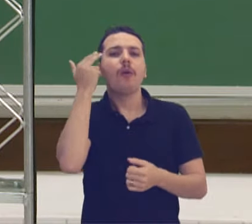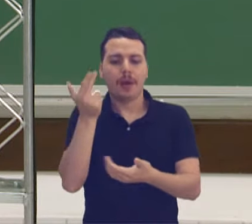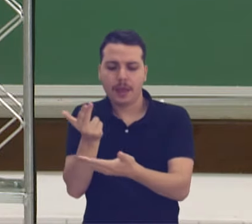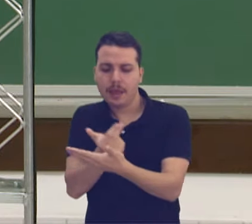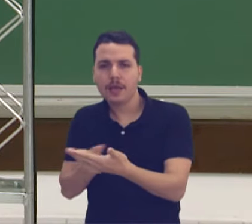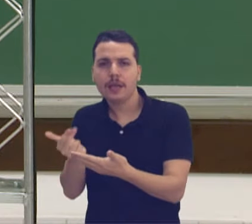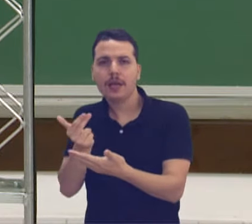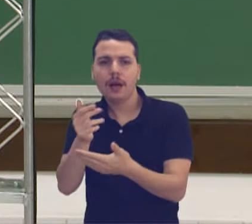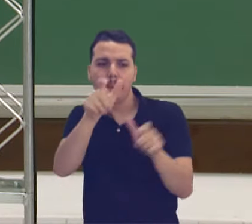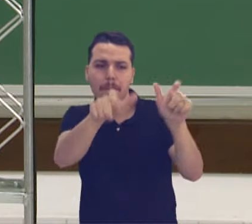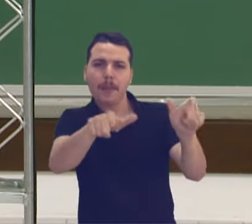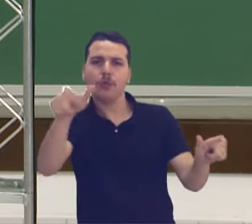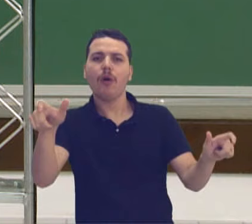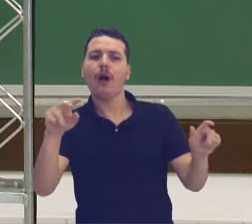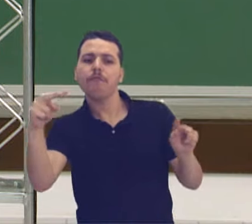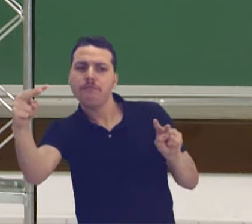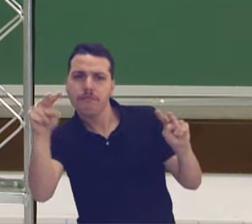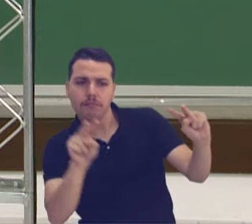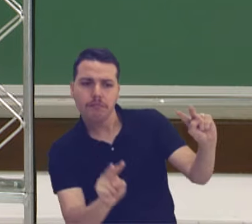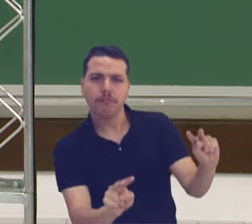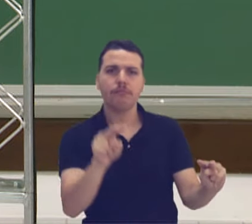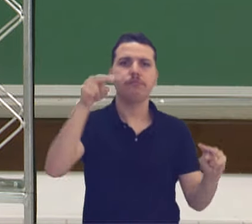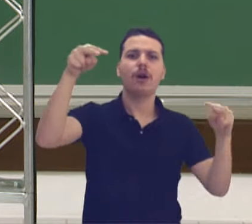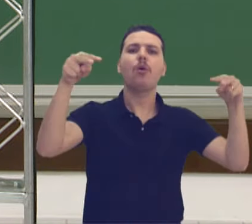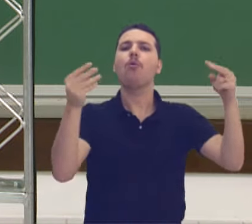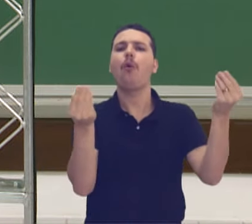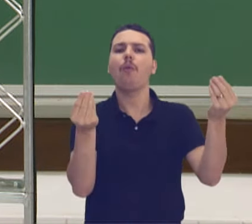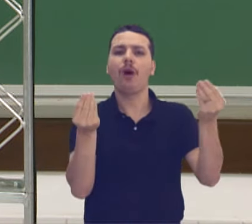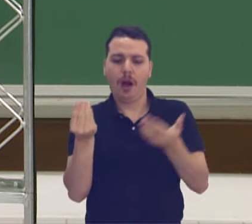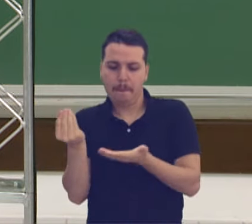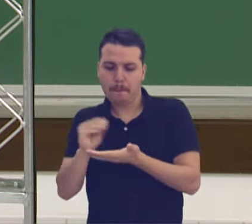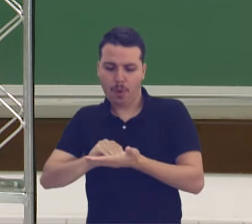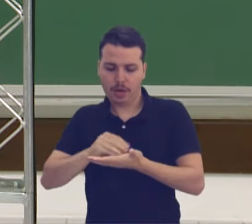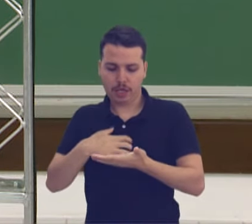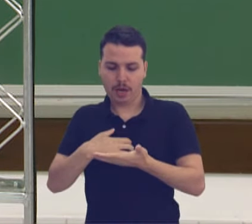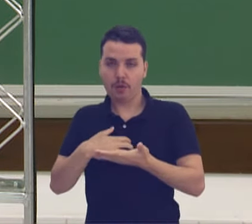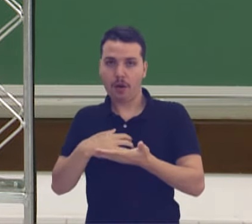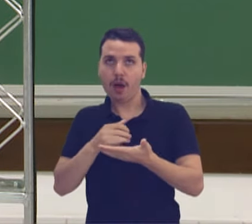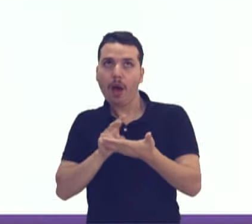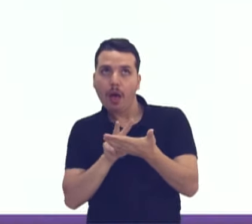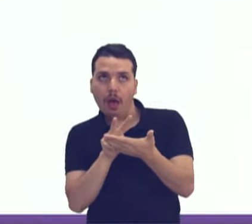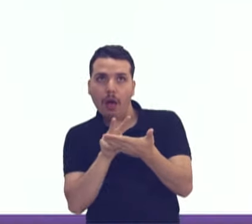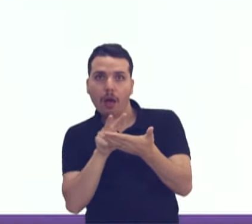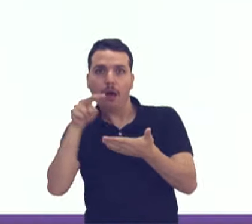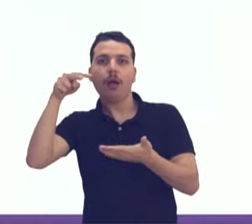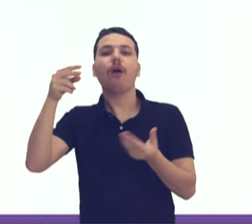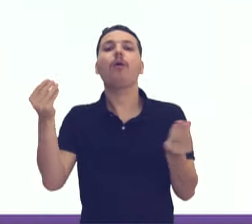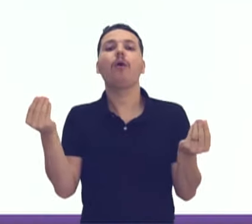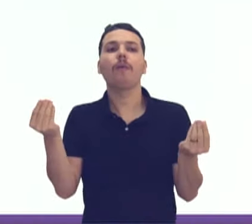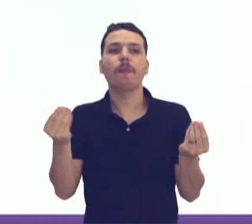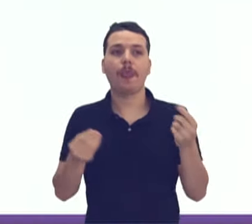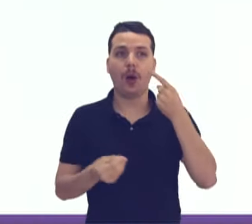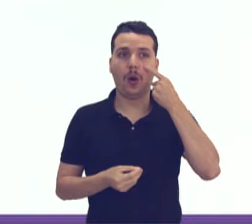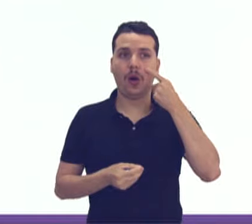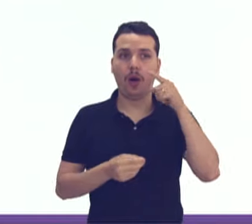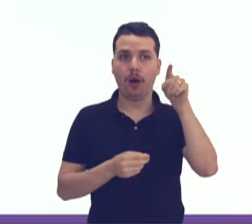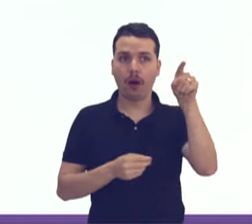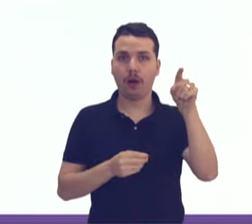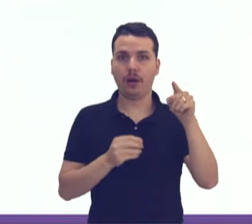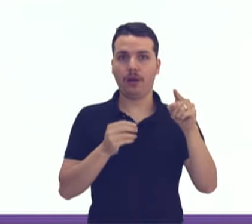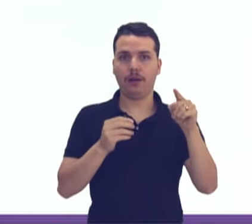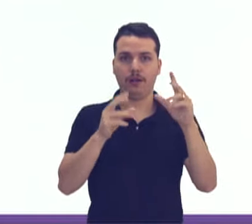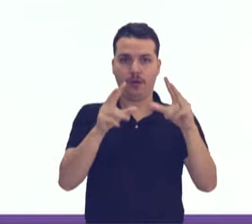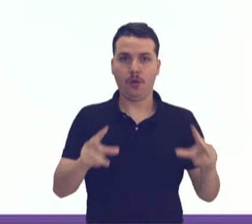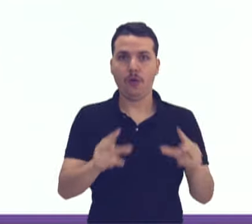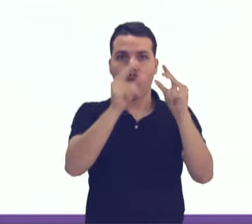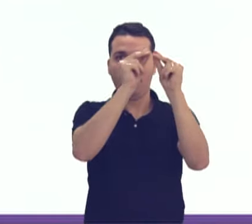vista aliás a gente tem que pensar não só na questão do ponto de vista aqui a torre eiffel por exemplo né vista do lateral